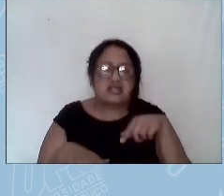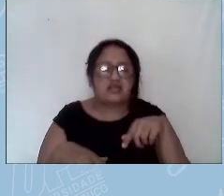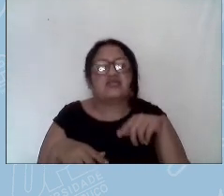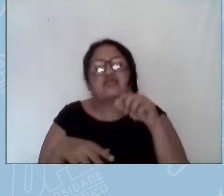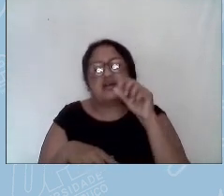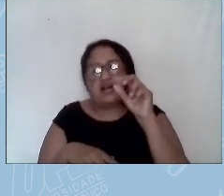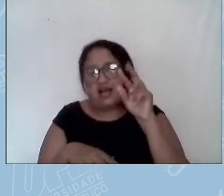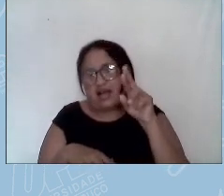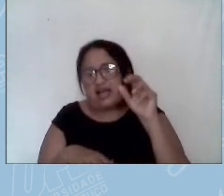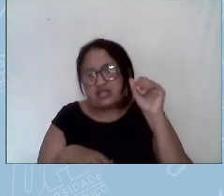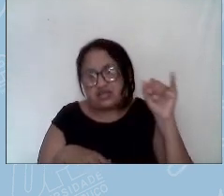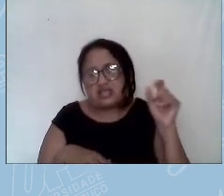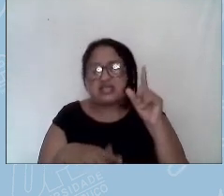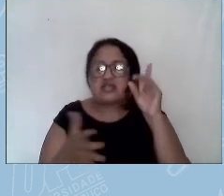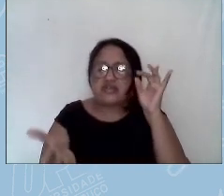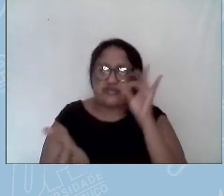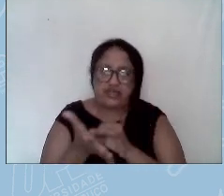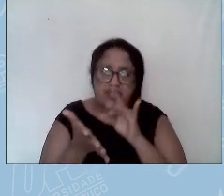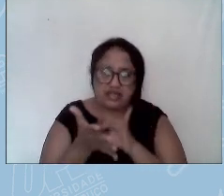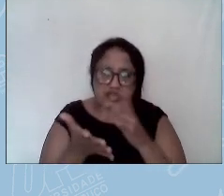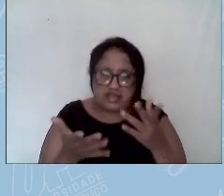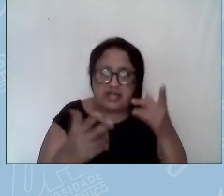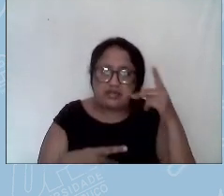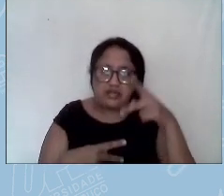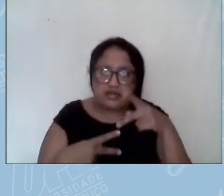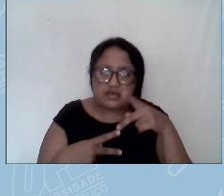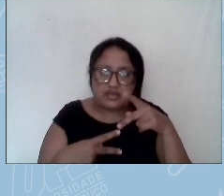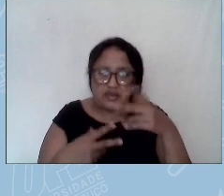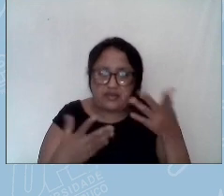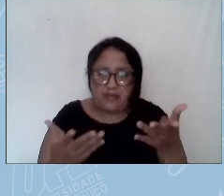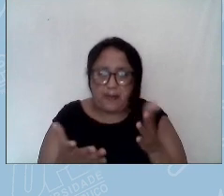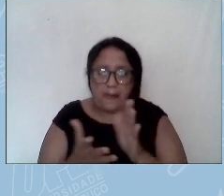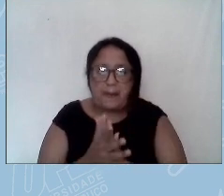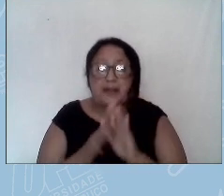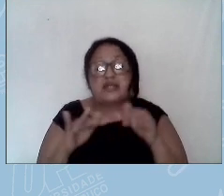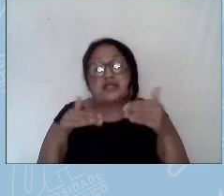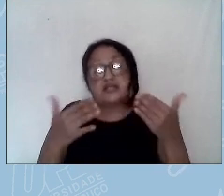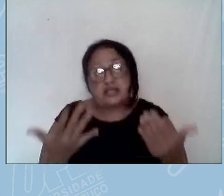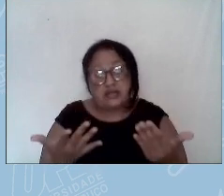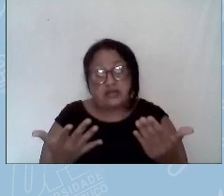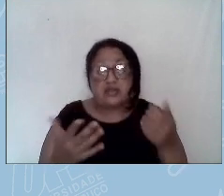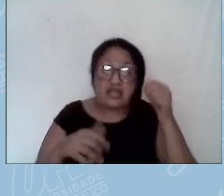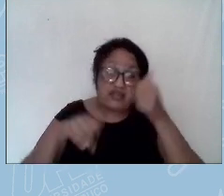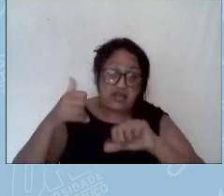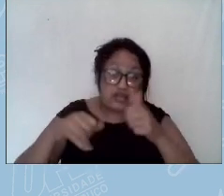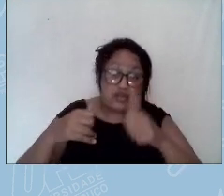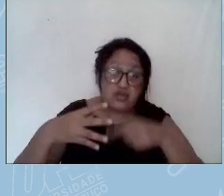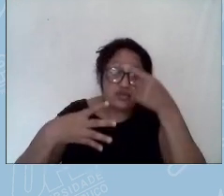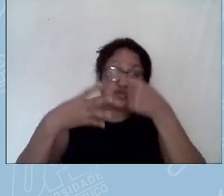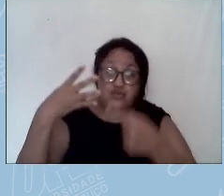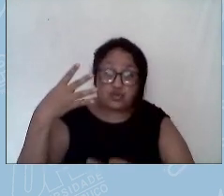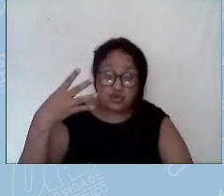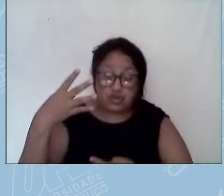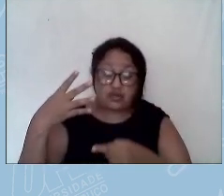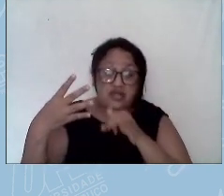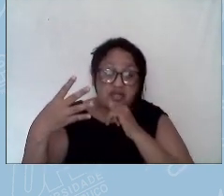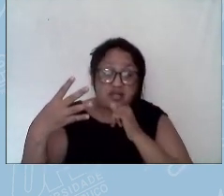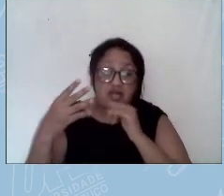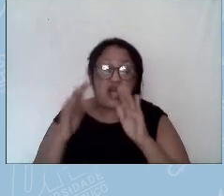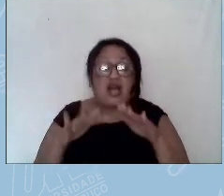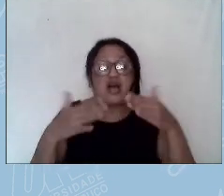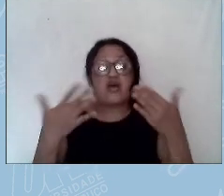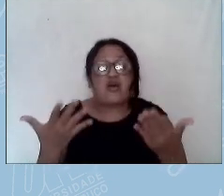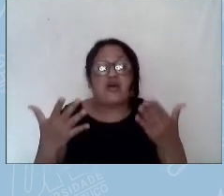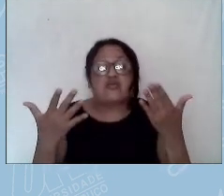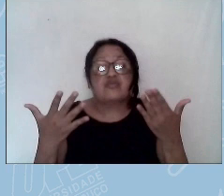é verdadeira retomando o que a gente analisou nos quatro itens a qual conclusão